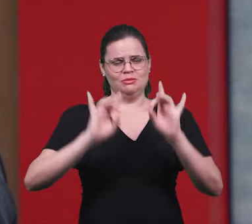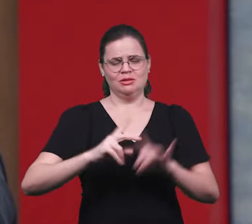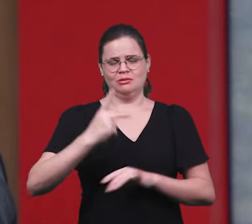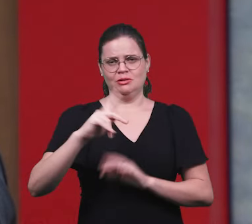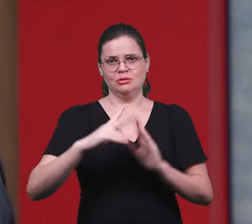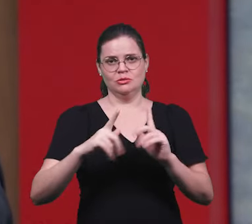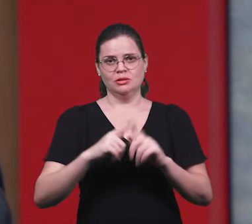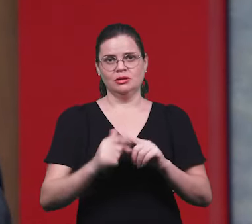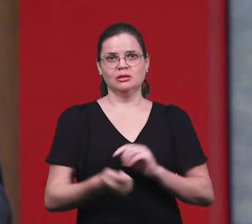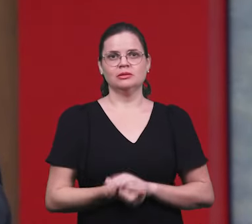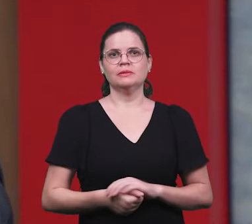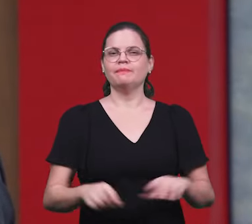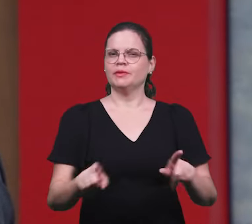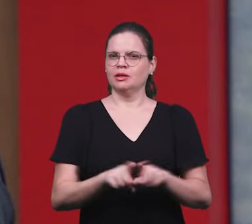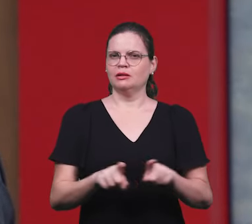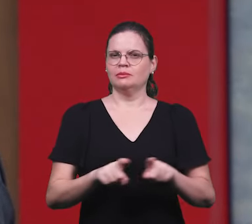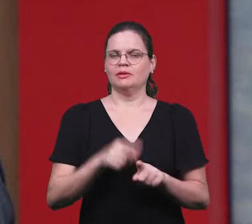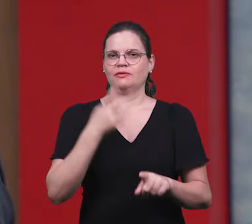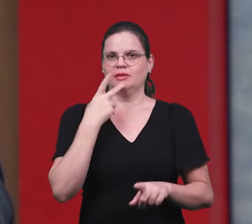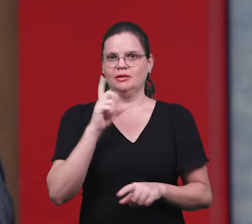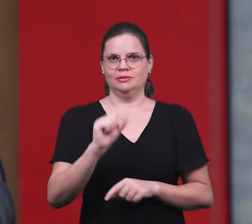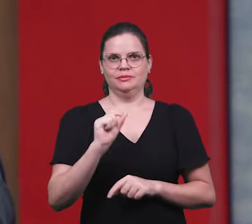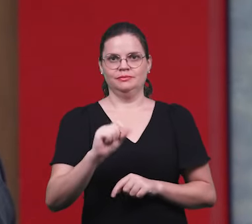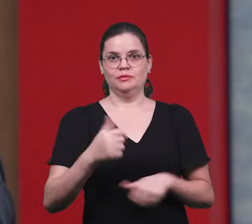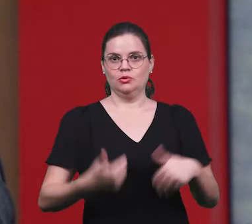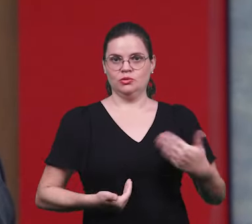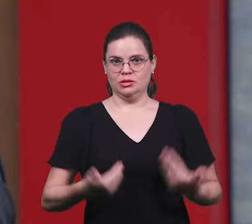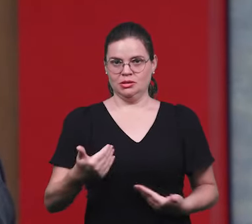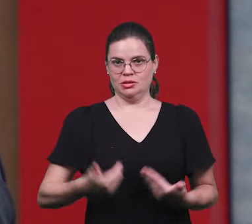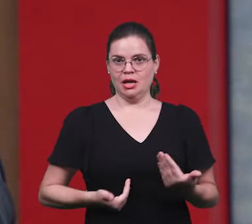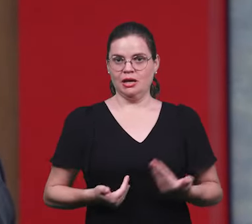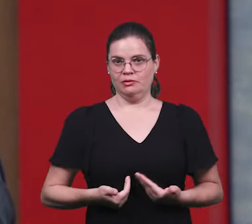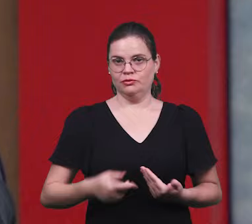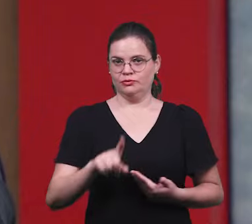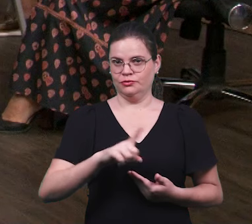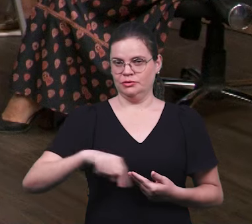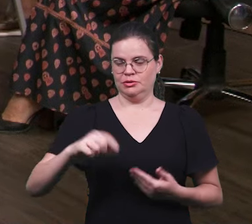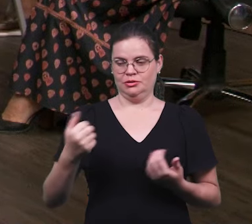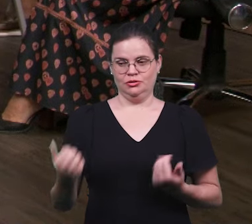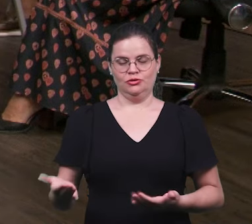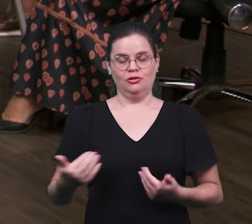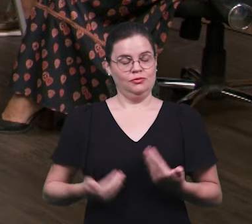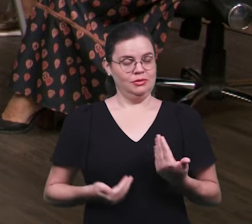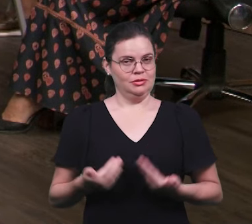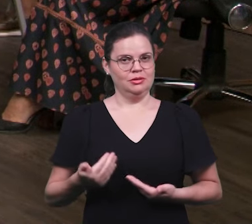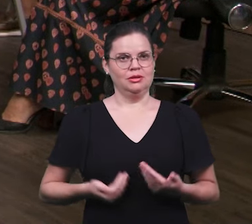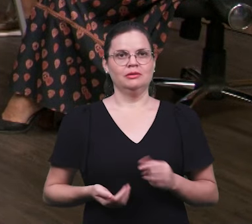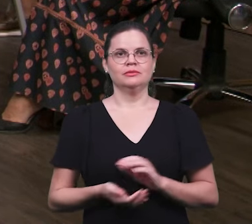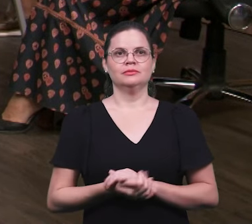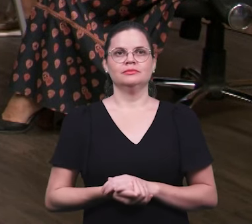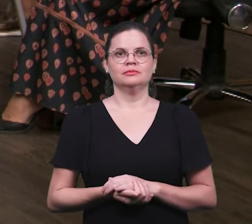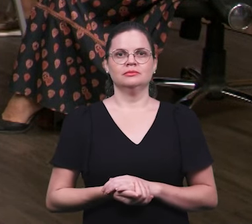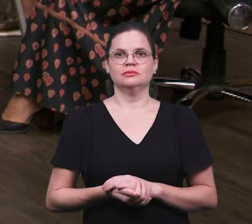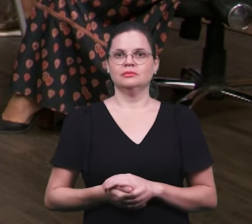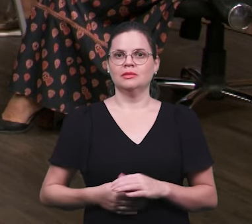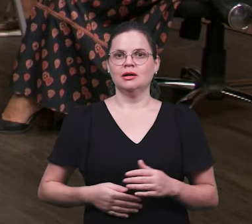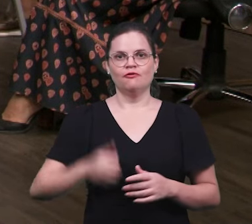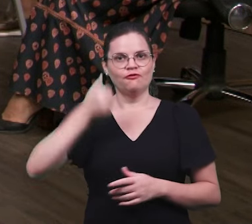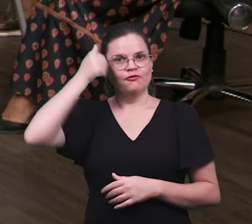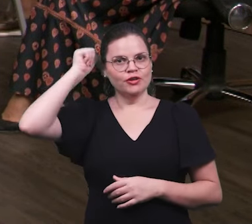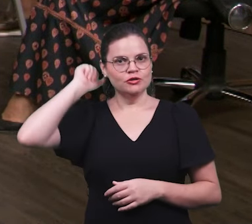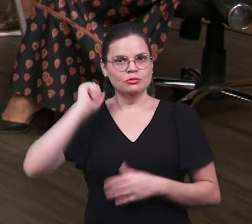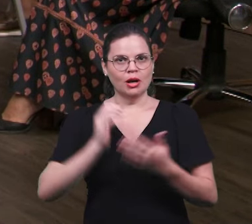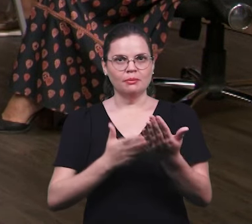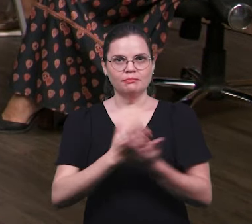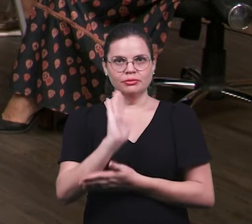igreja. E eu digo mais, hein? A vida do servo do Senhor, vocês jovens, acabou de passar no vestibular,